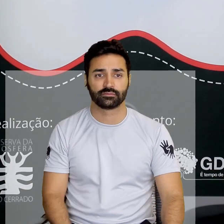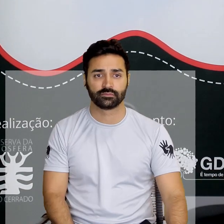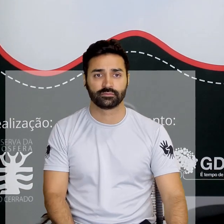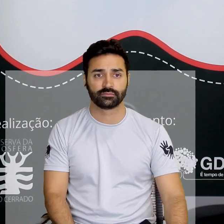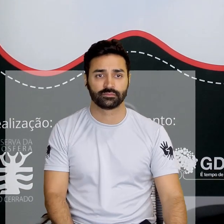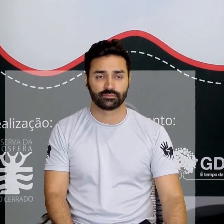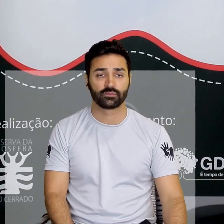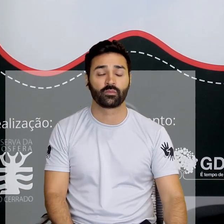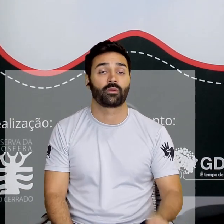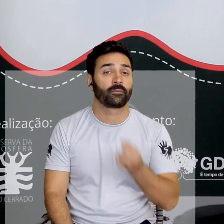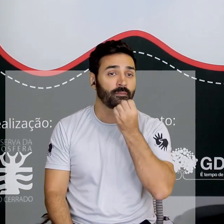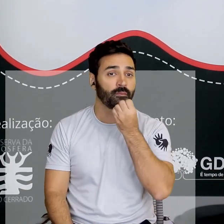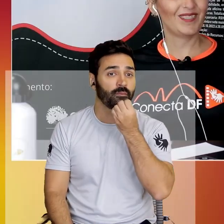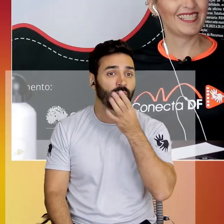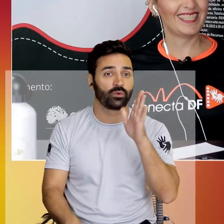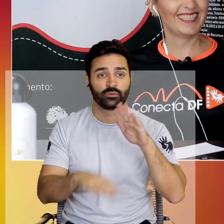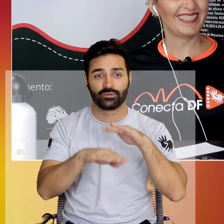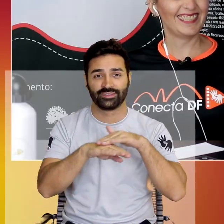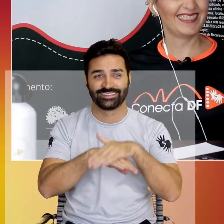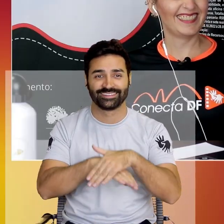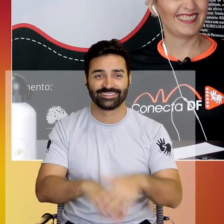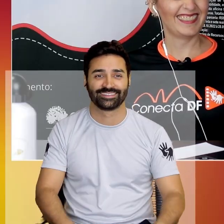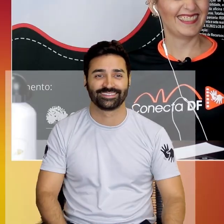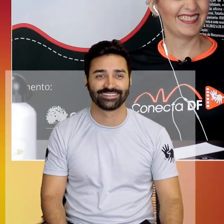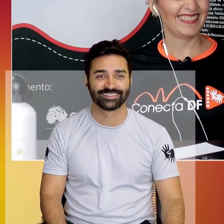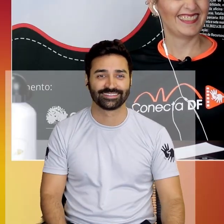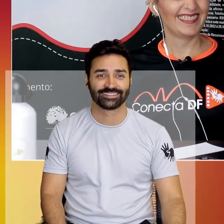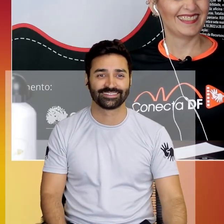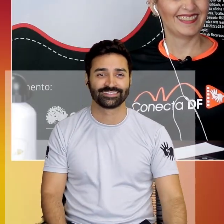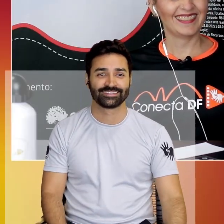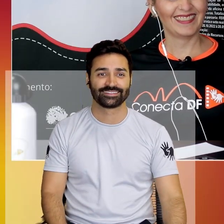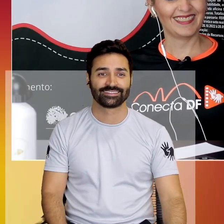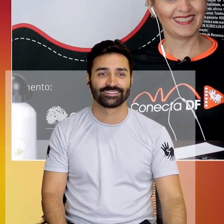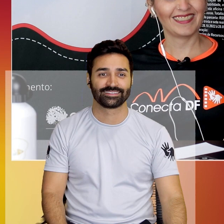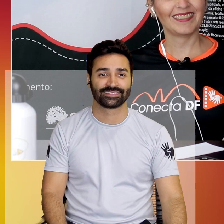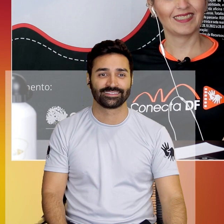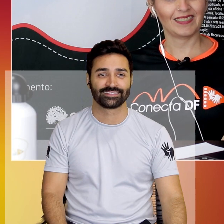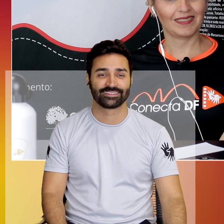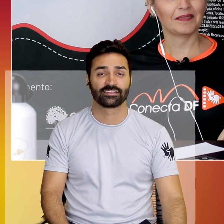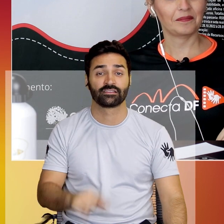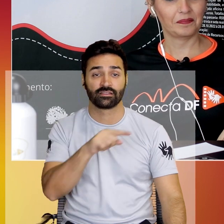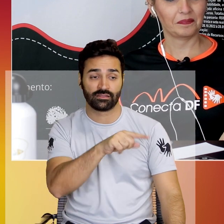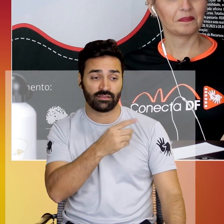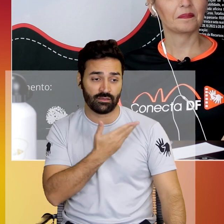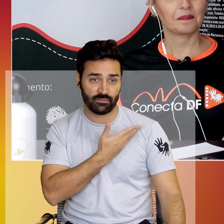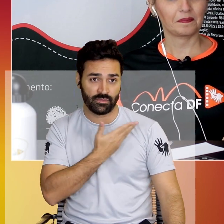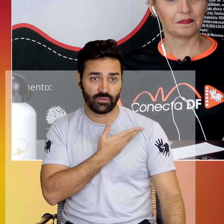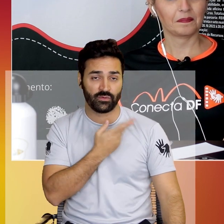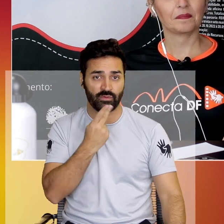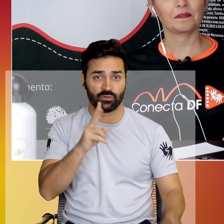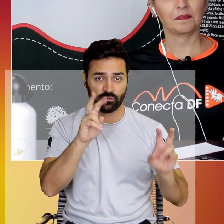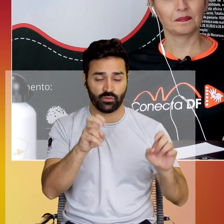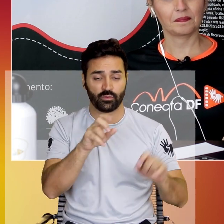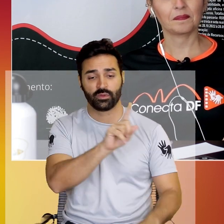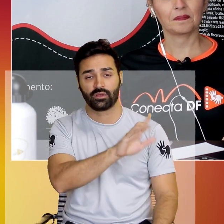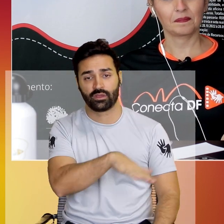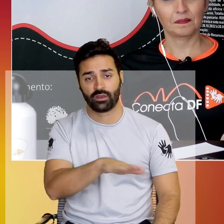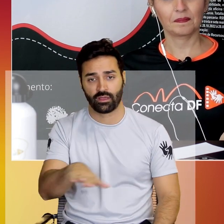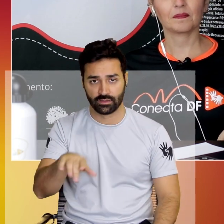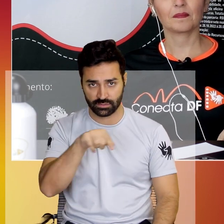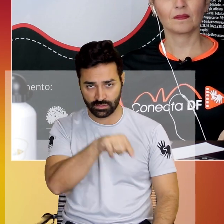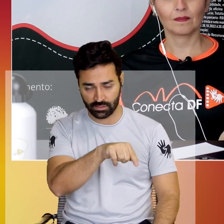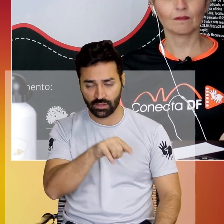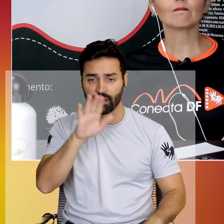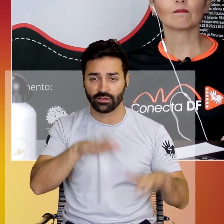Boa noite. Boa noite. Voltando no caso da colega aí sobre a criança, muitas vezes os pais não